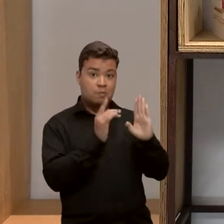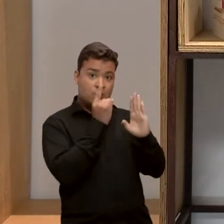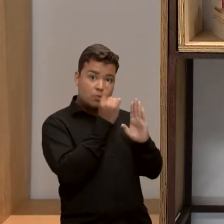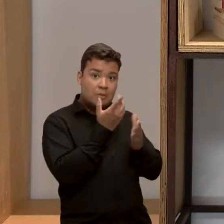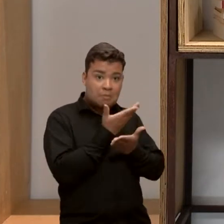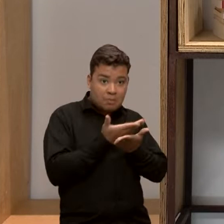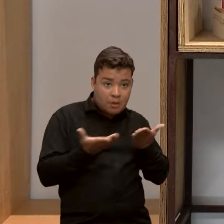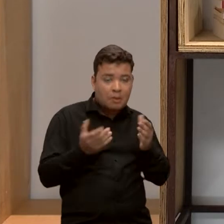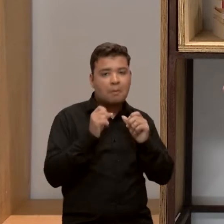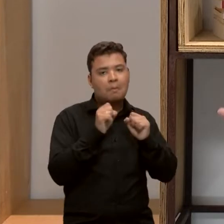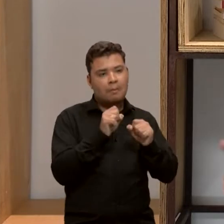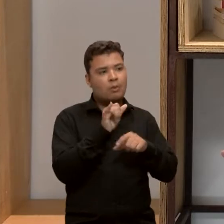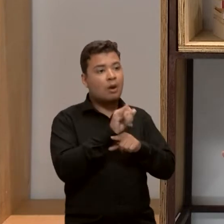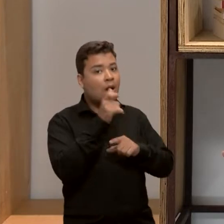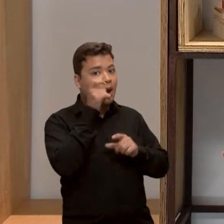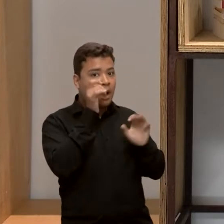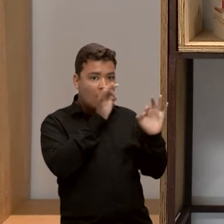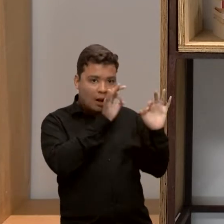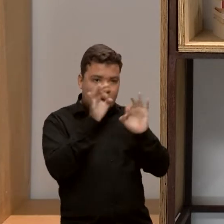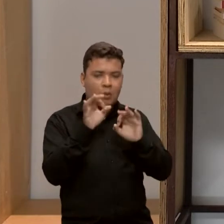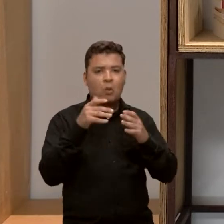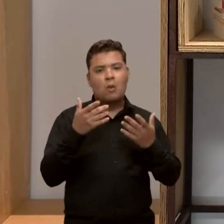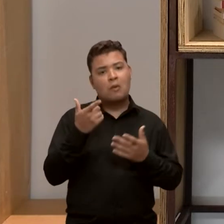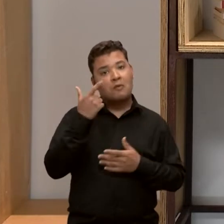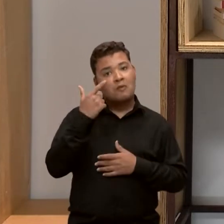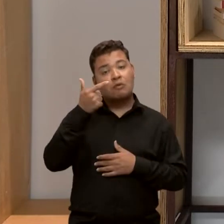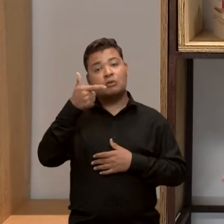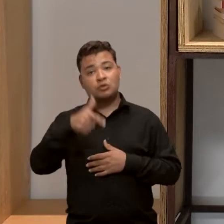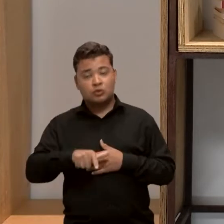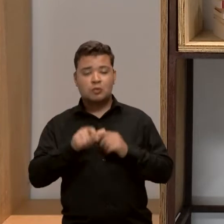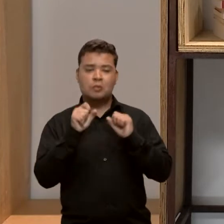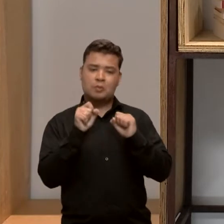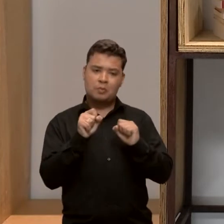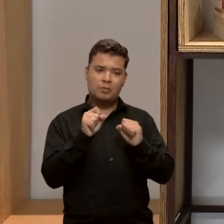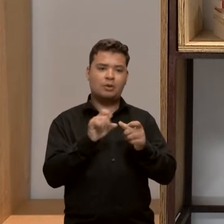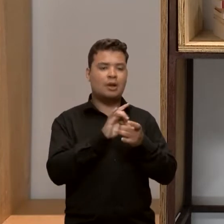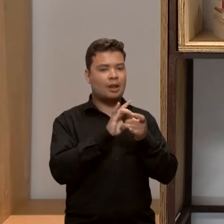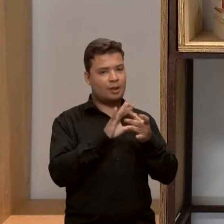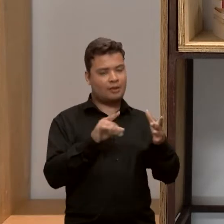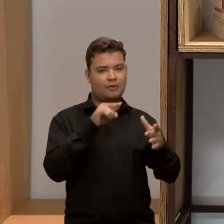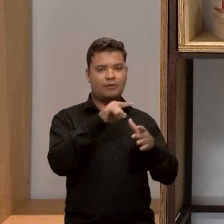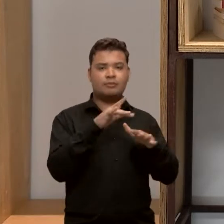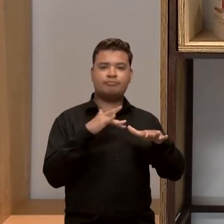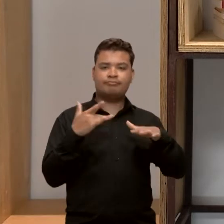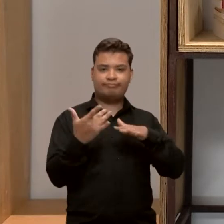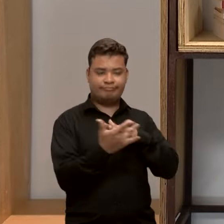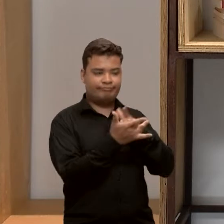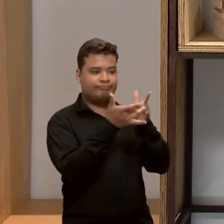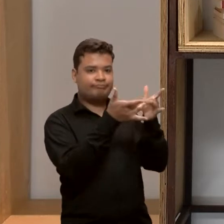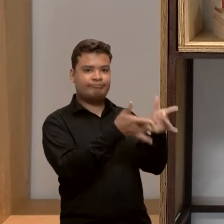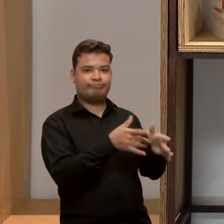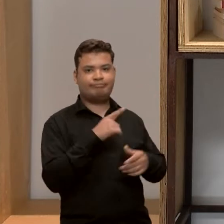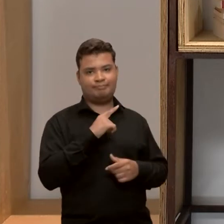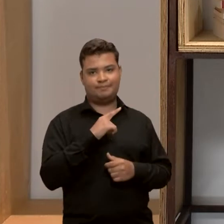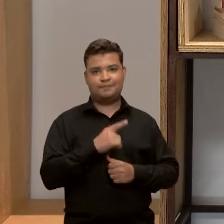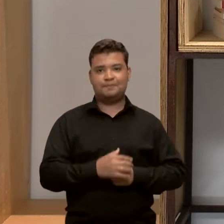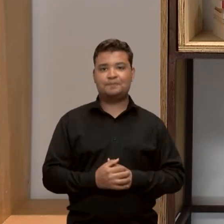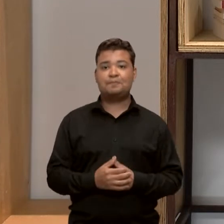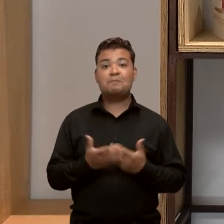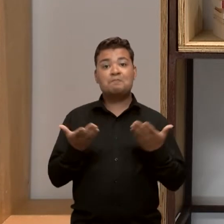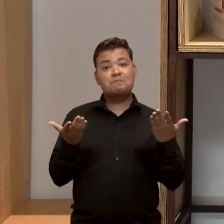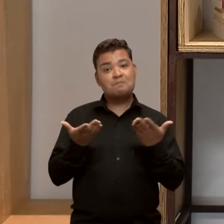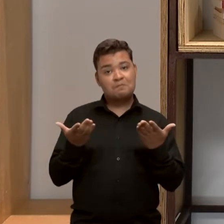lá. Então, se quiser conferir novamente esse conteúdo, fica tudo disponível nas nossas redes sociais. E nesse bloco, quem